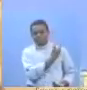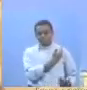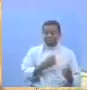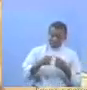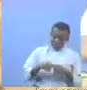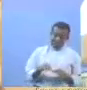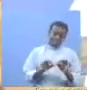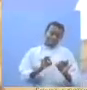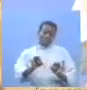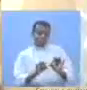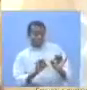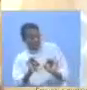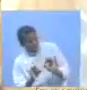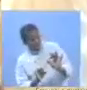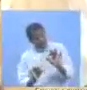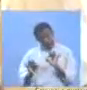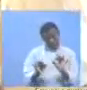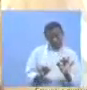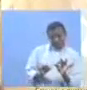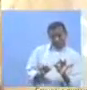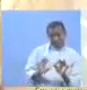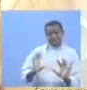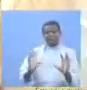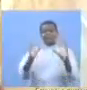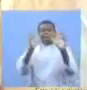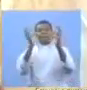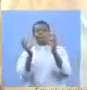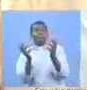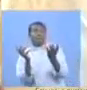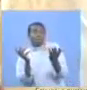festa, ou ela enxerida. Você acha o quê?